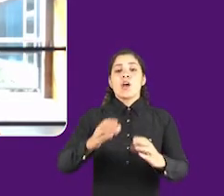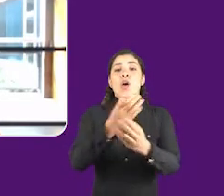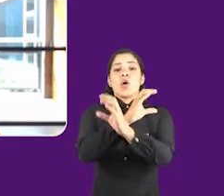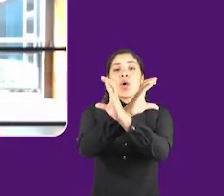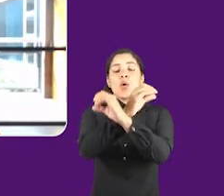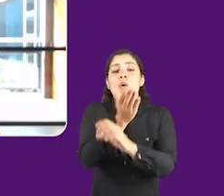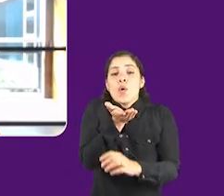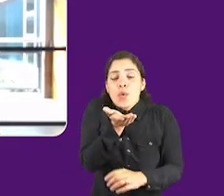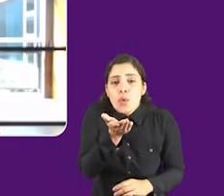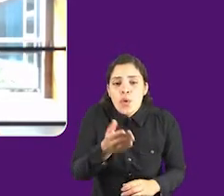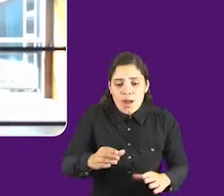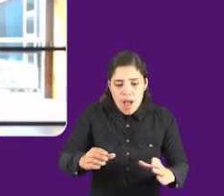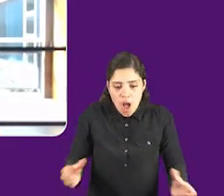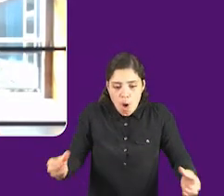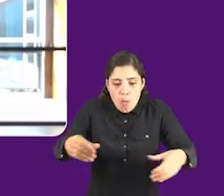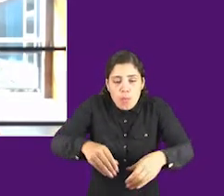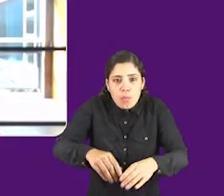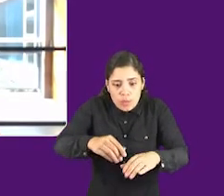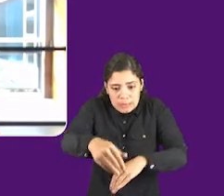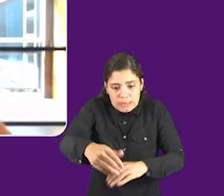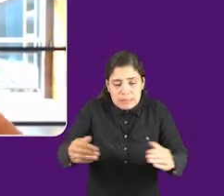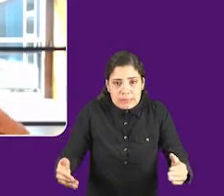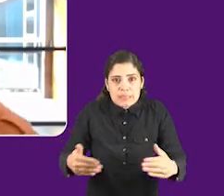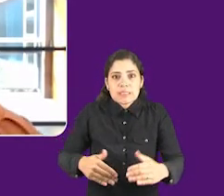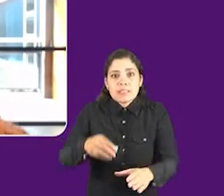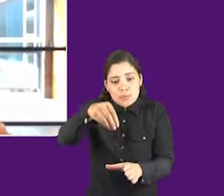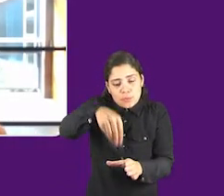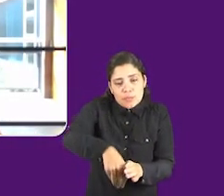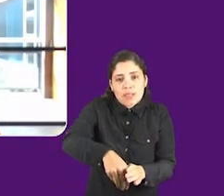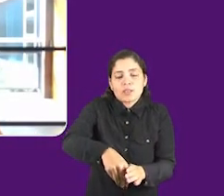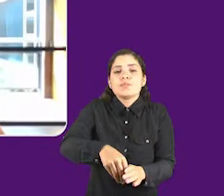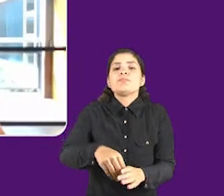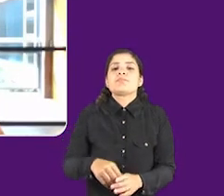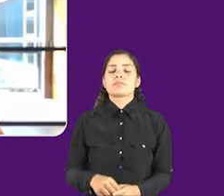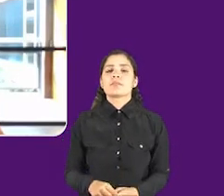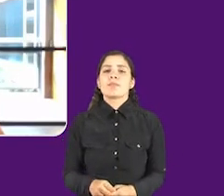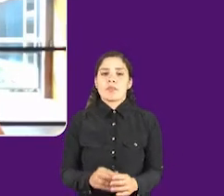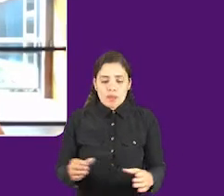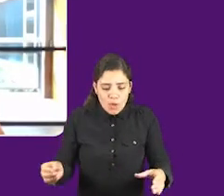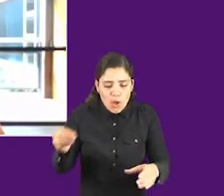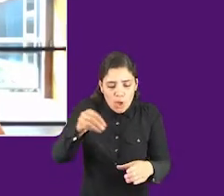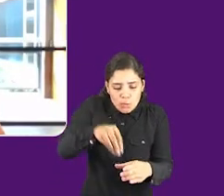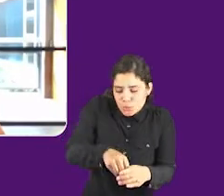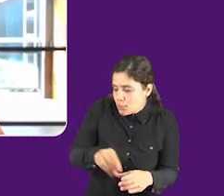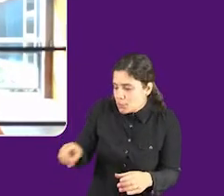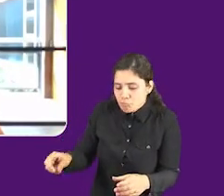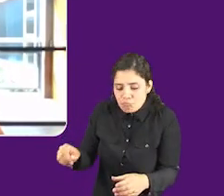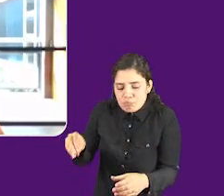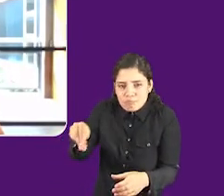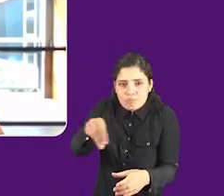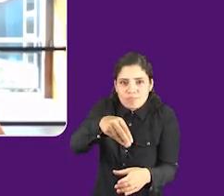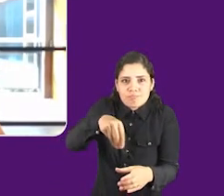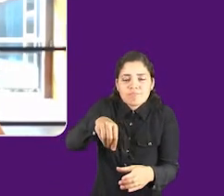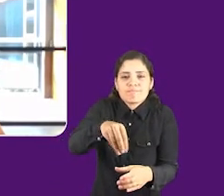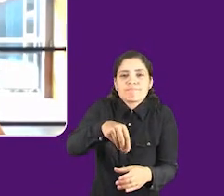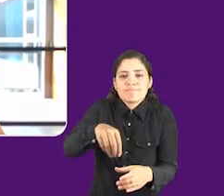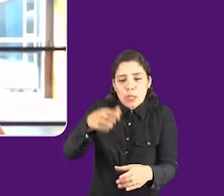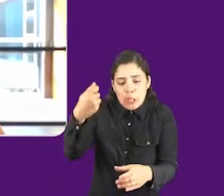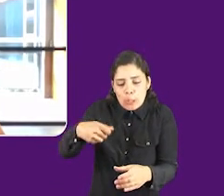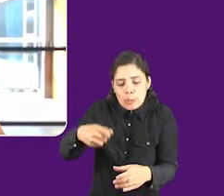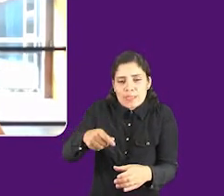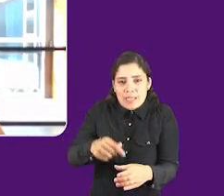produto para conservar o produto corretamente tem que gerenciar essa esse esse a estanqueidade